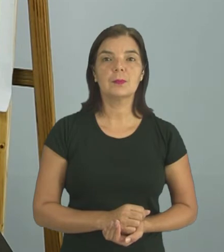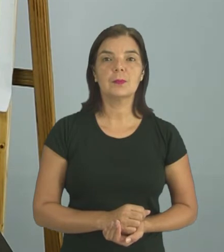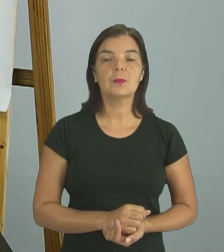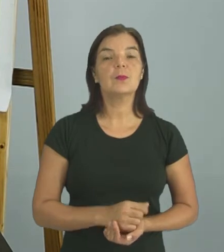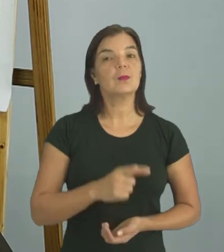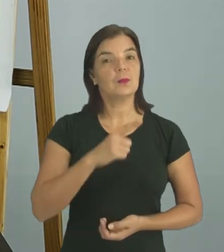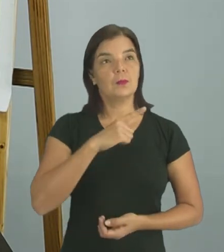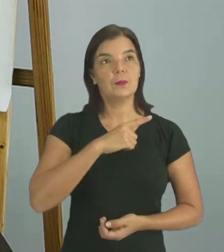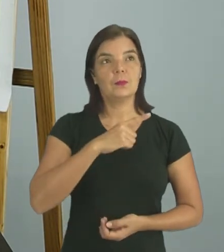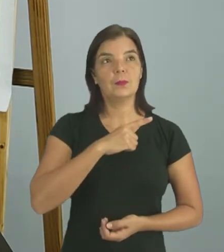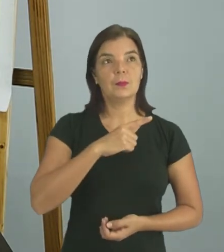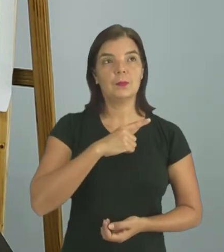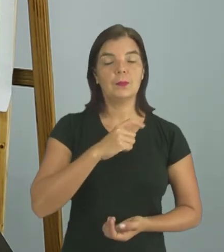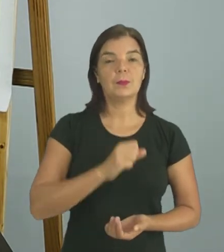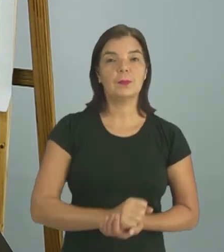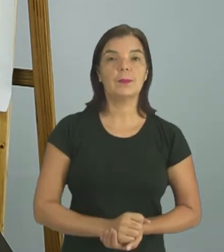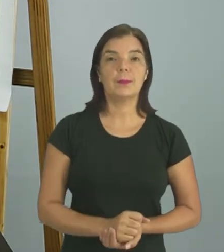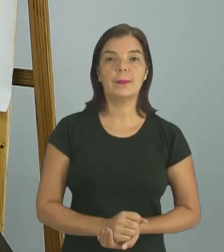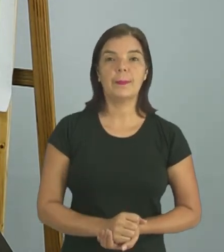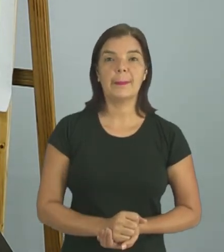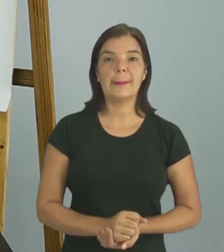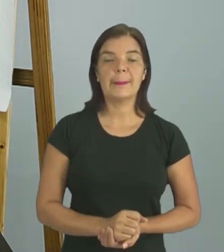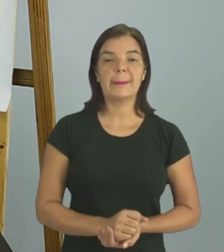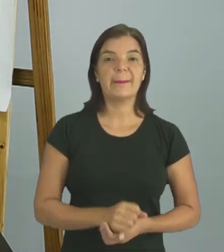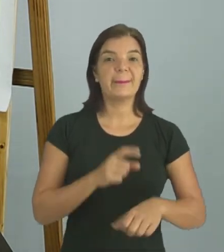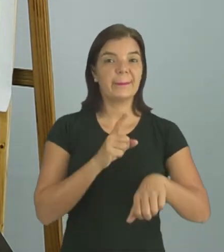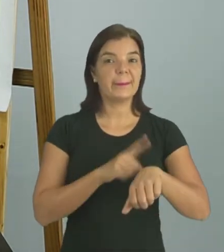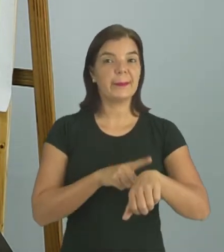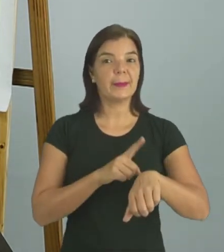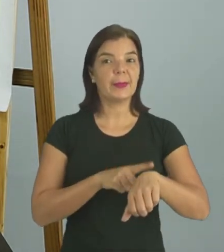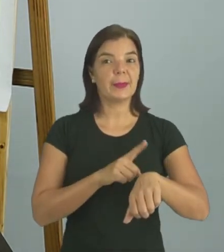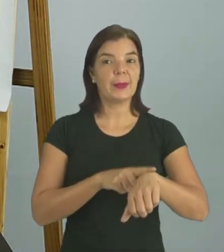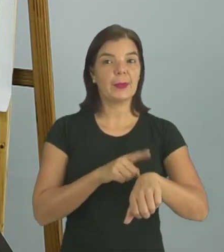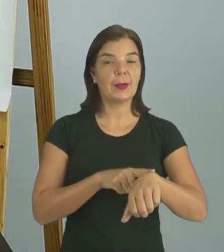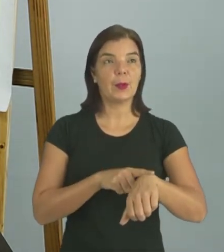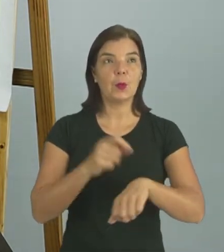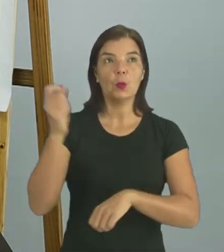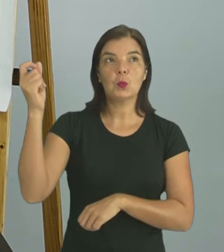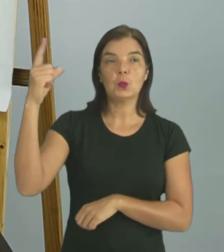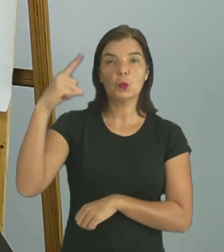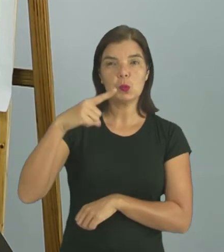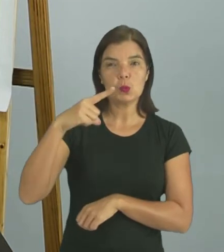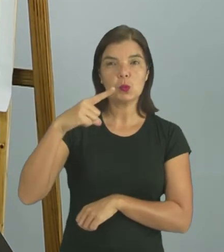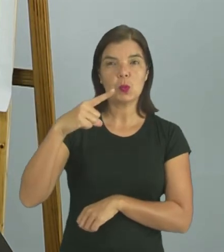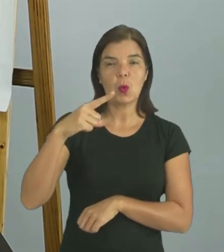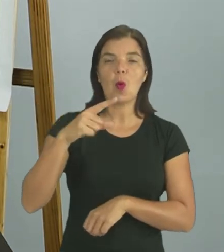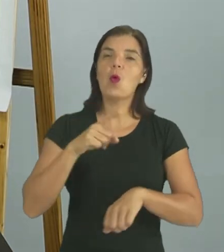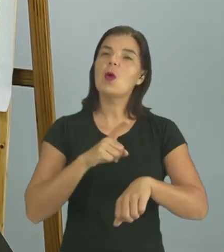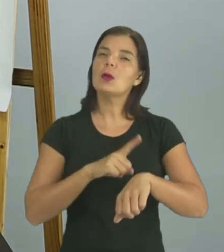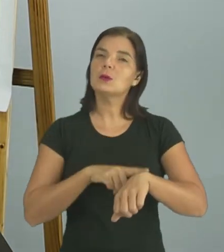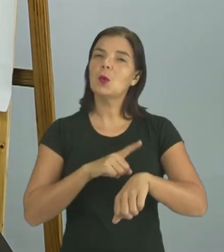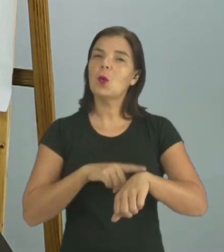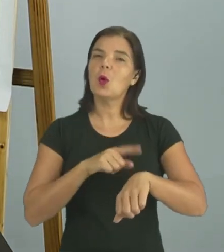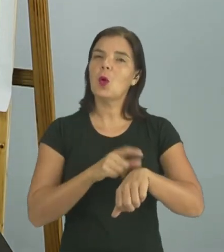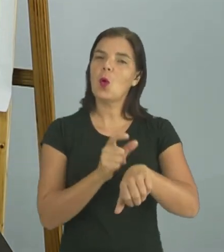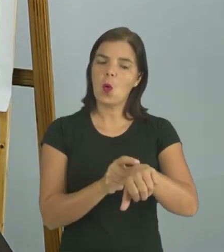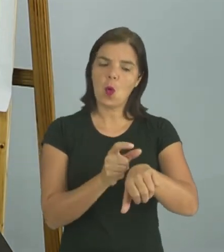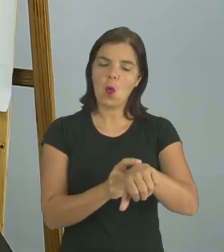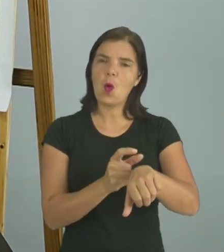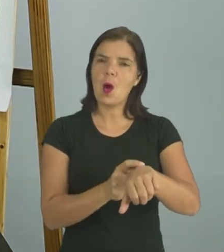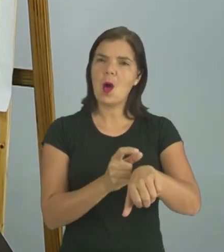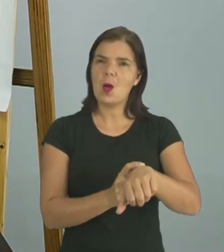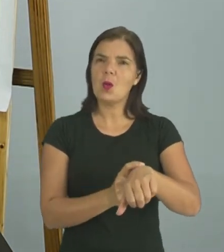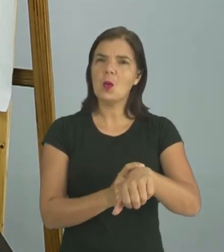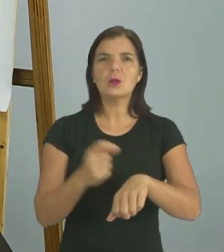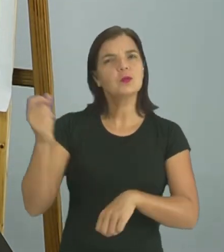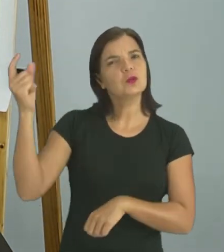Aqui eu tenho um relógio de sol. Esse é um relógio de sol. Vocês já viram?